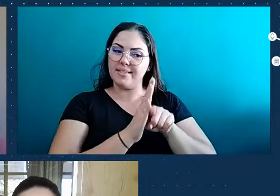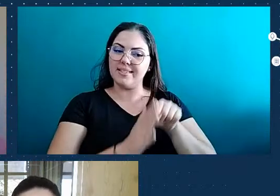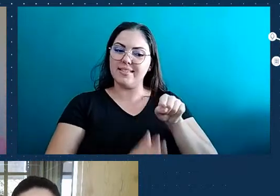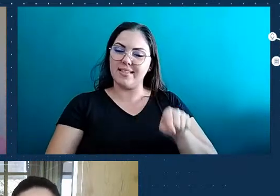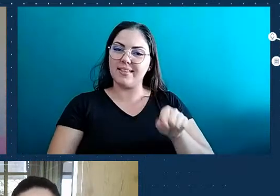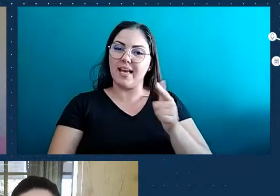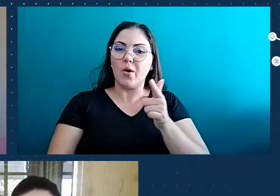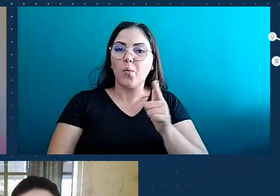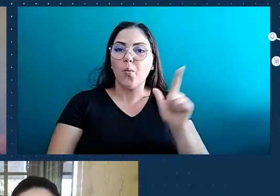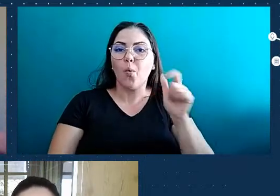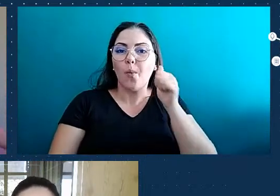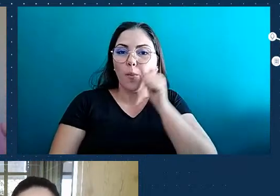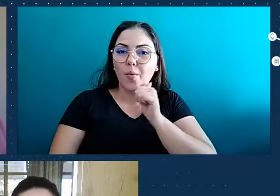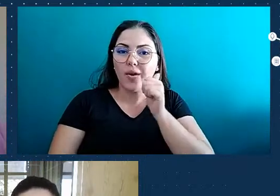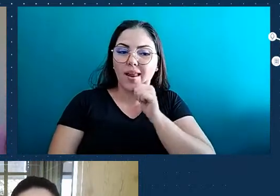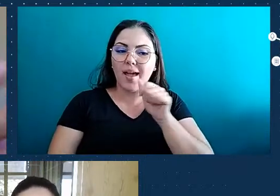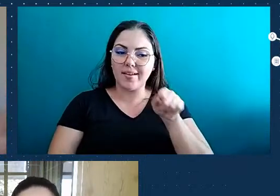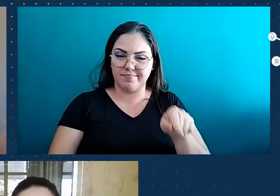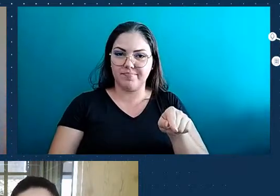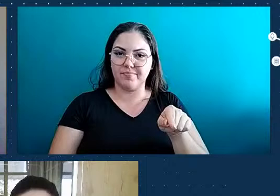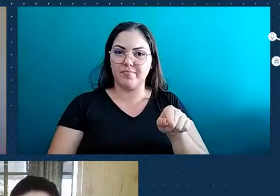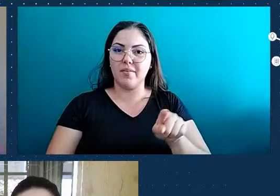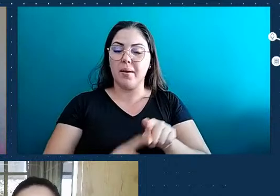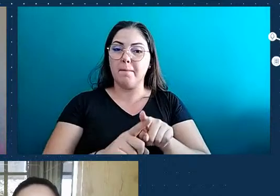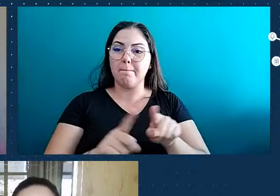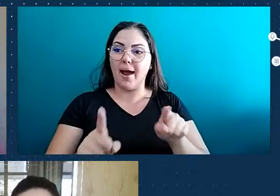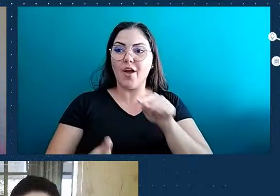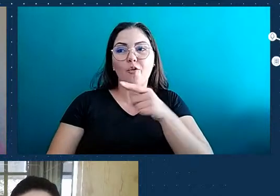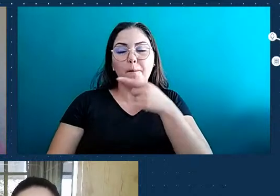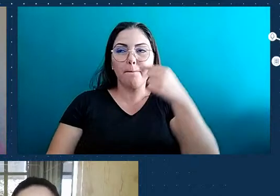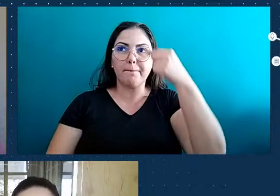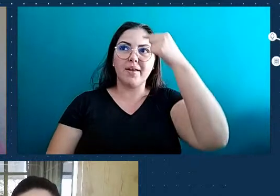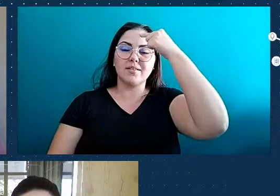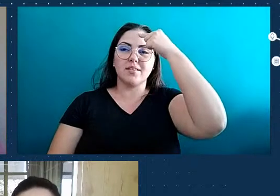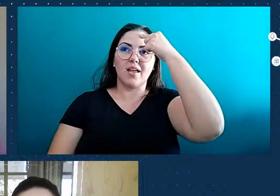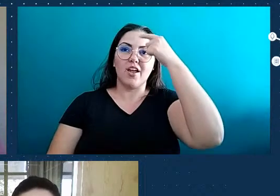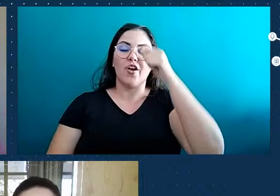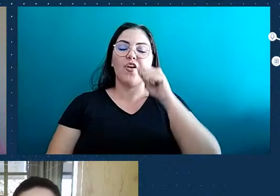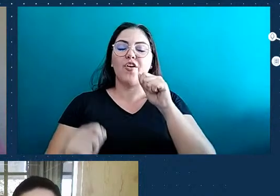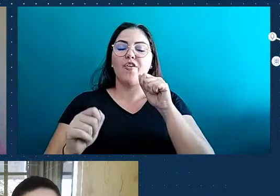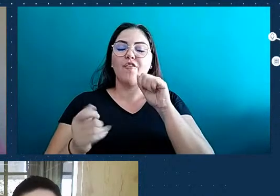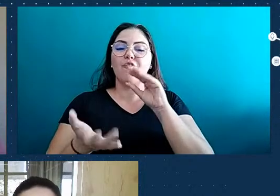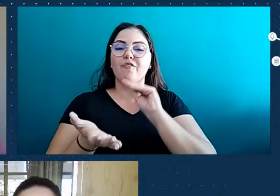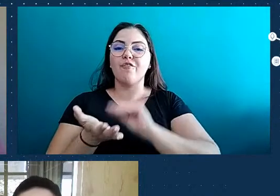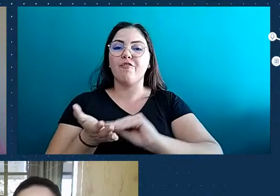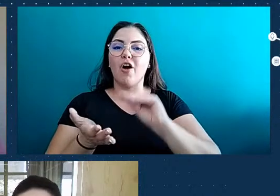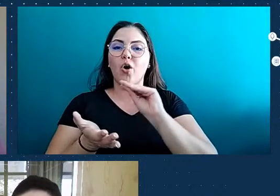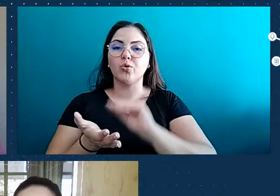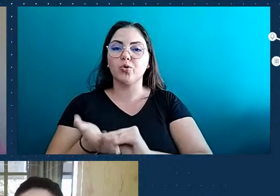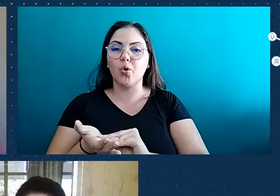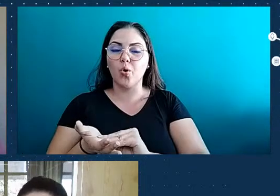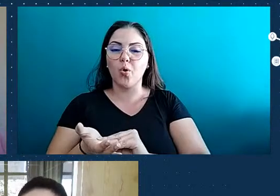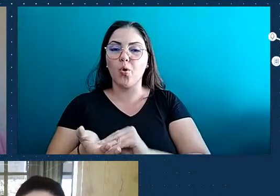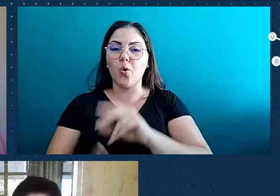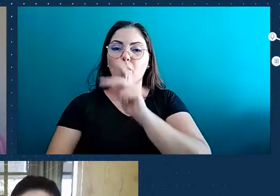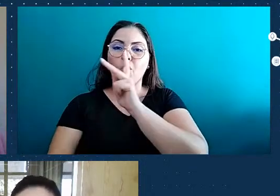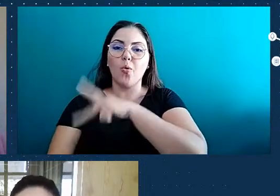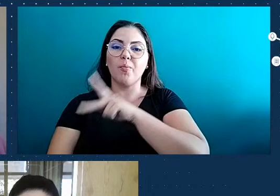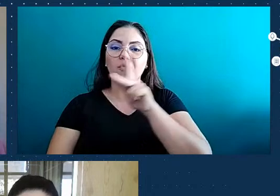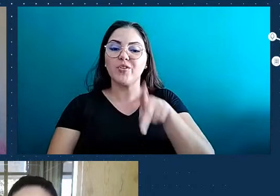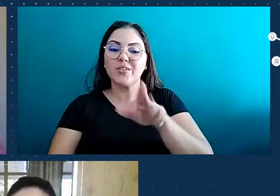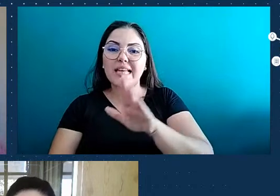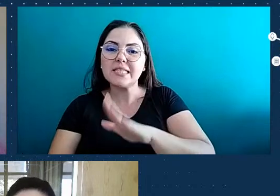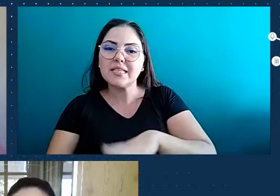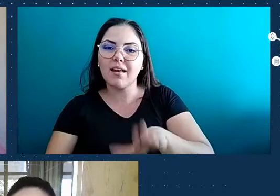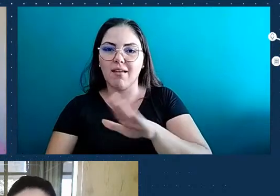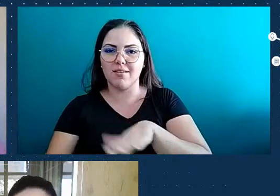mesma coisa que elas, mas o foco foi original no sentido de não eram os mesmos professores. Uhum. Certo?